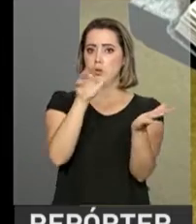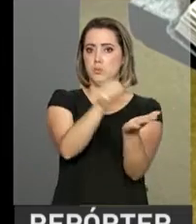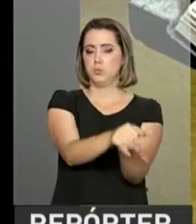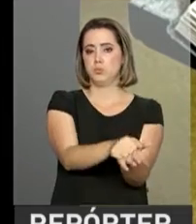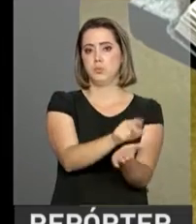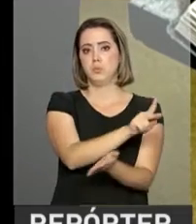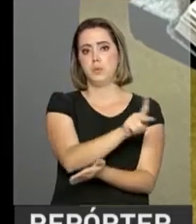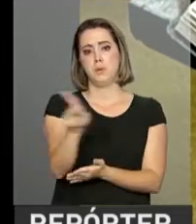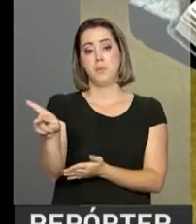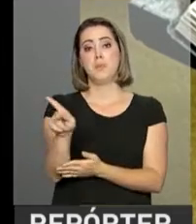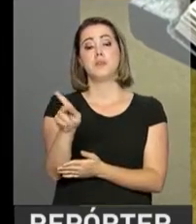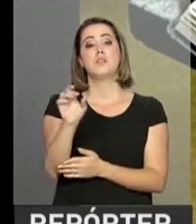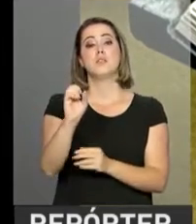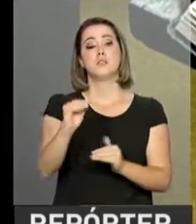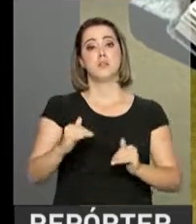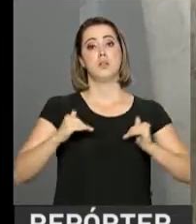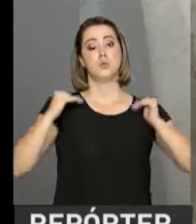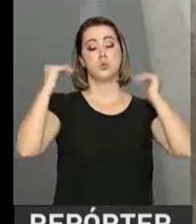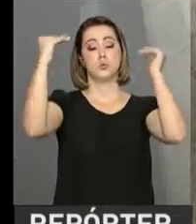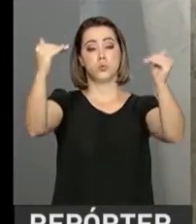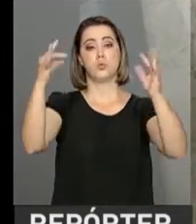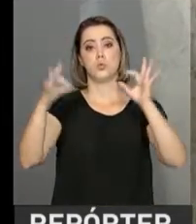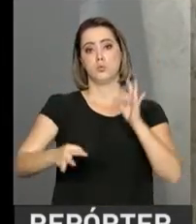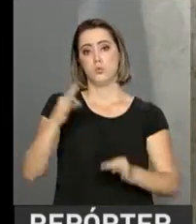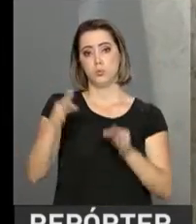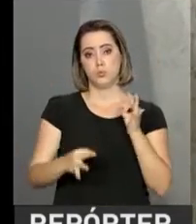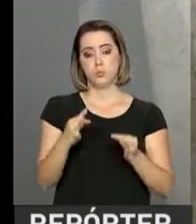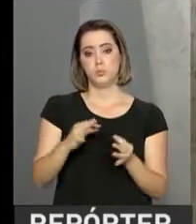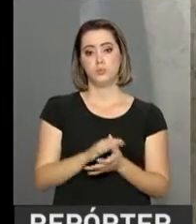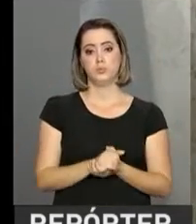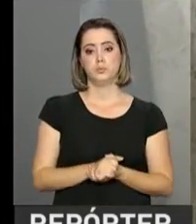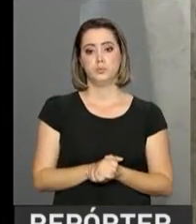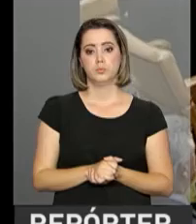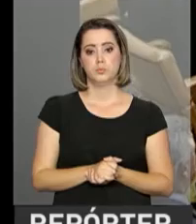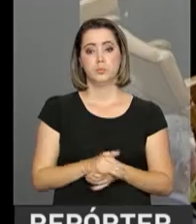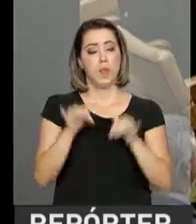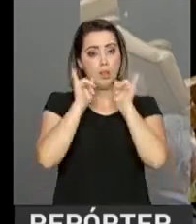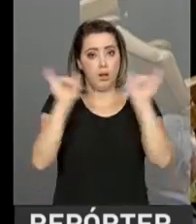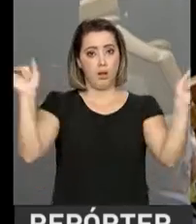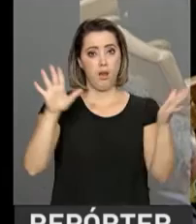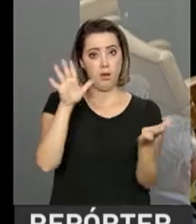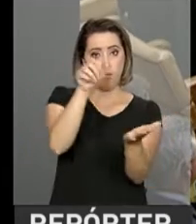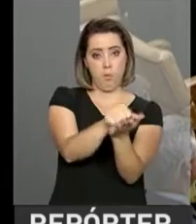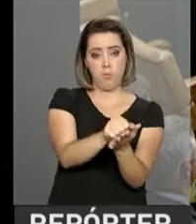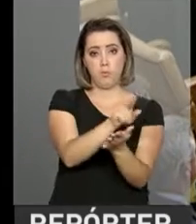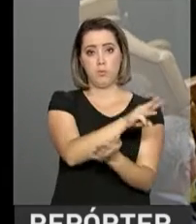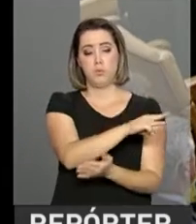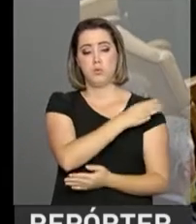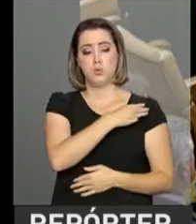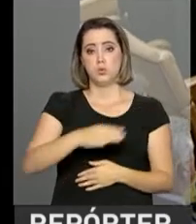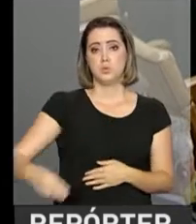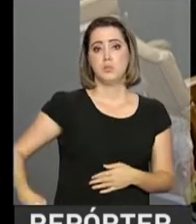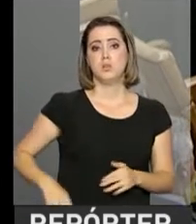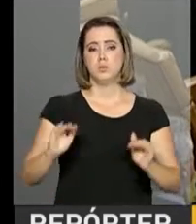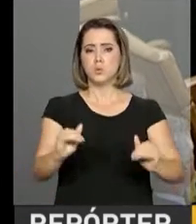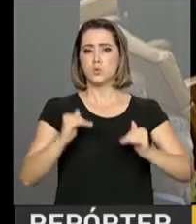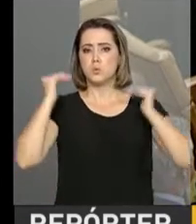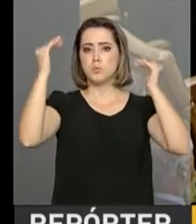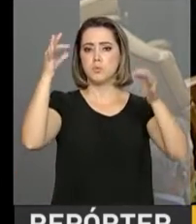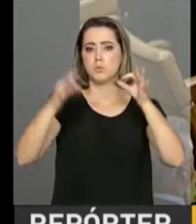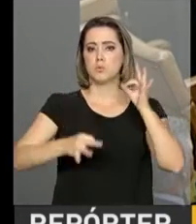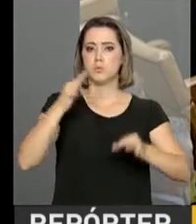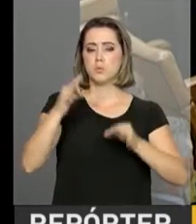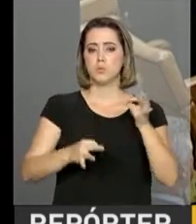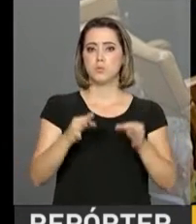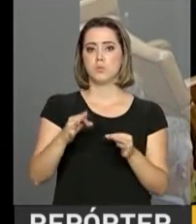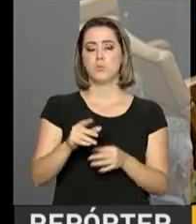pela presidente do STF, ministra Carmen Lúcia. Declaro empossado no cargo de ministro do Supremo Tribunal Federal, Sua